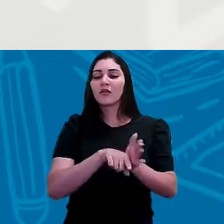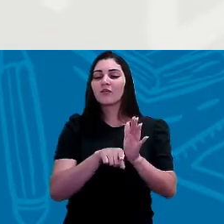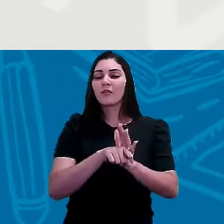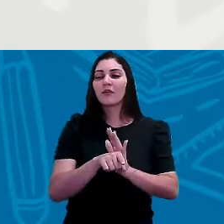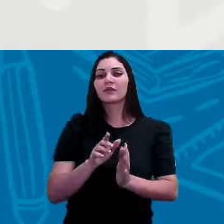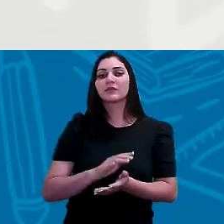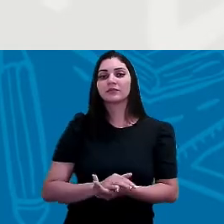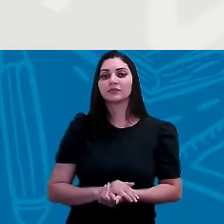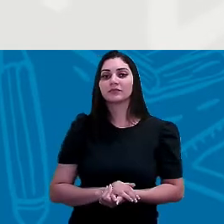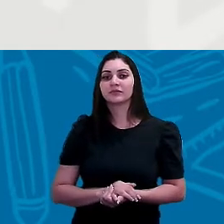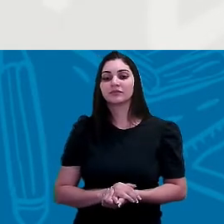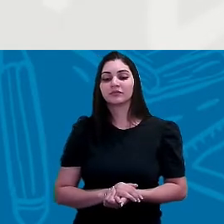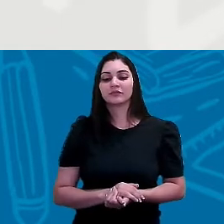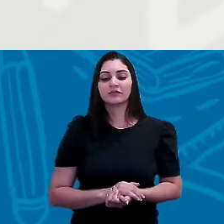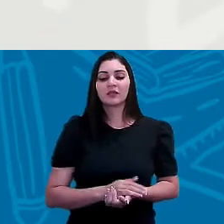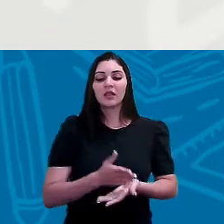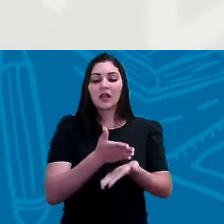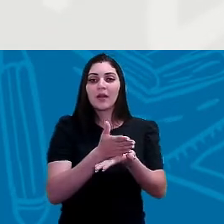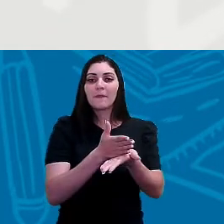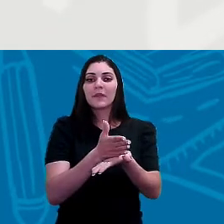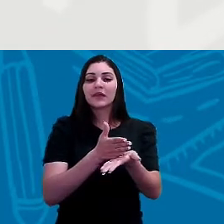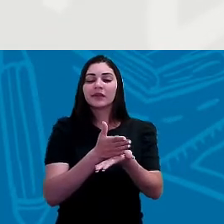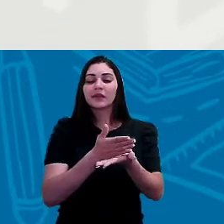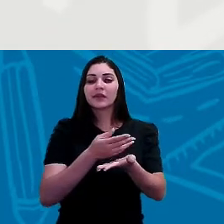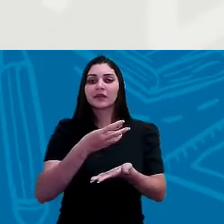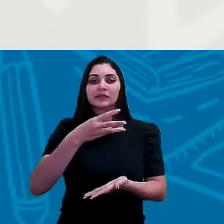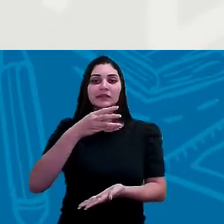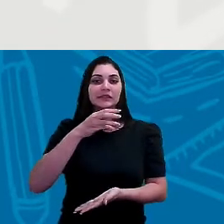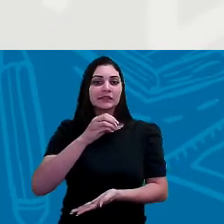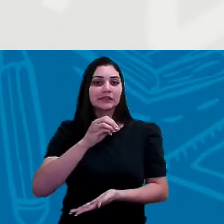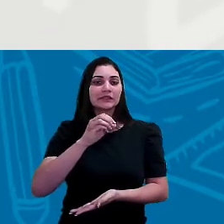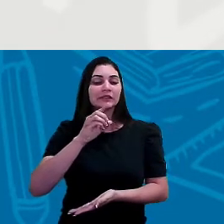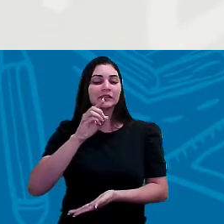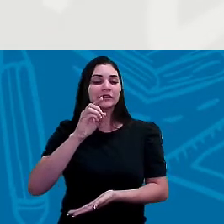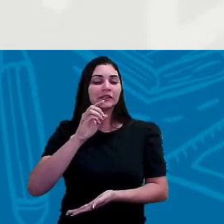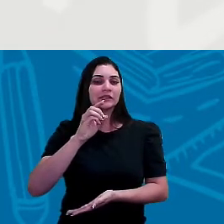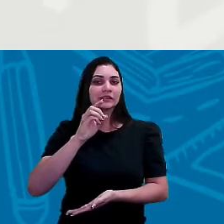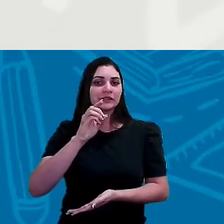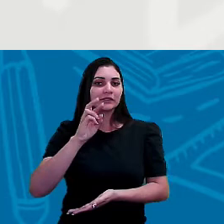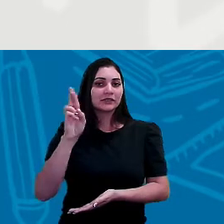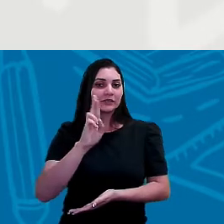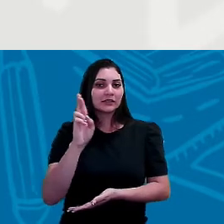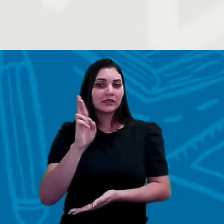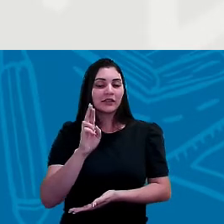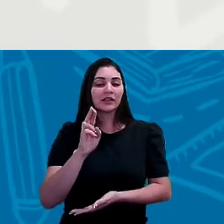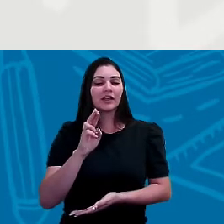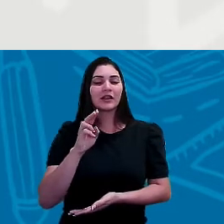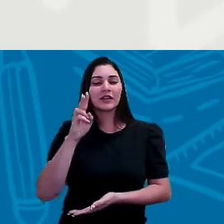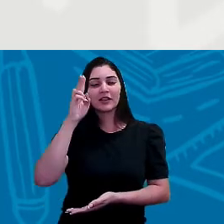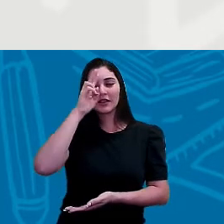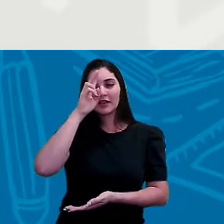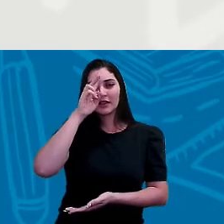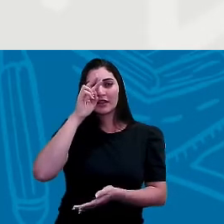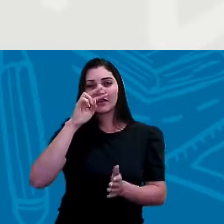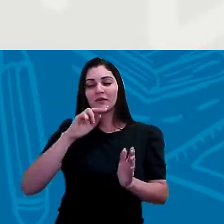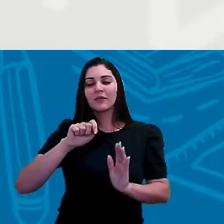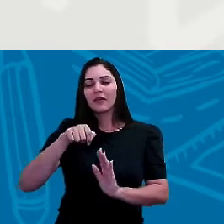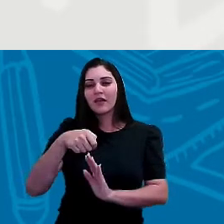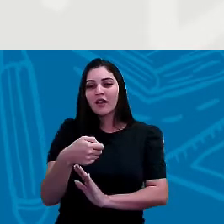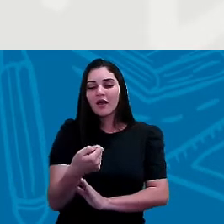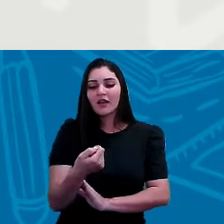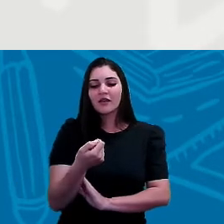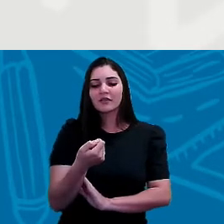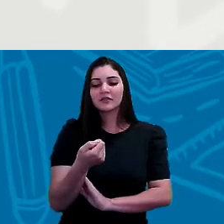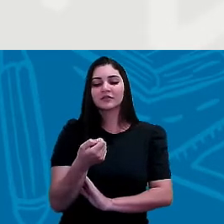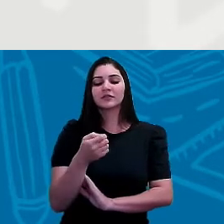abaixo. A metade de R$30, né? Lembra que esse símbolo aí é o símbolozinho do